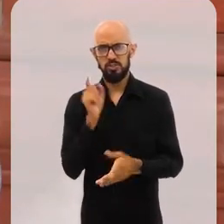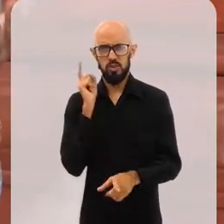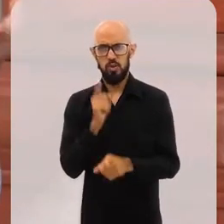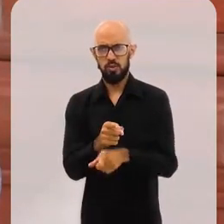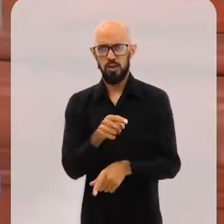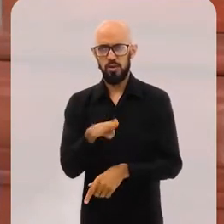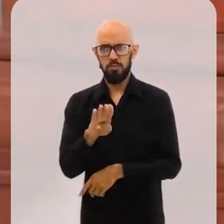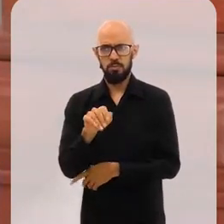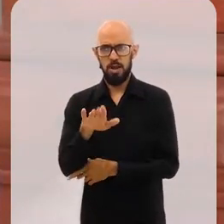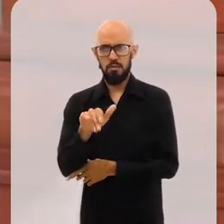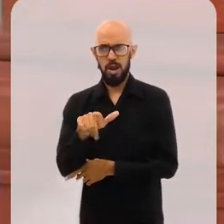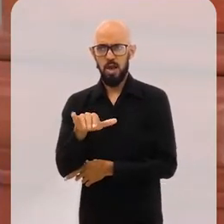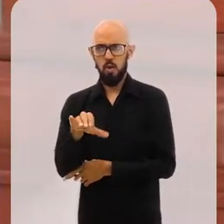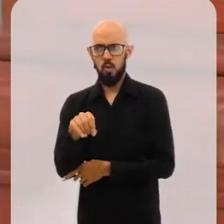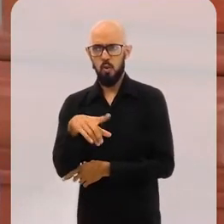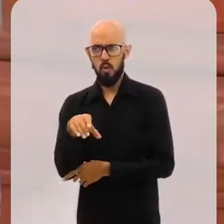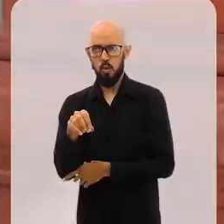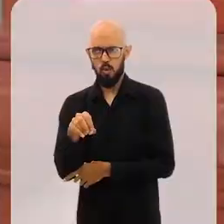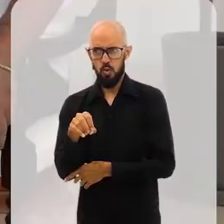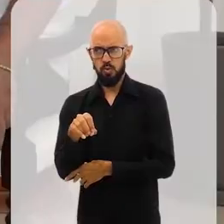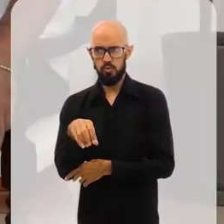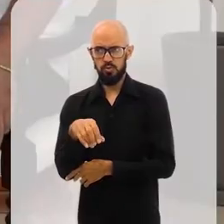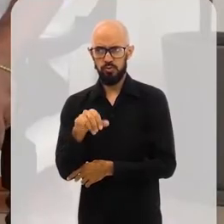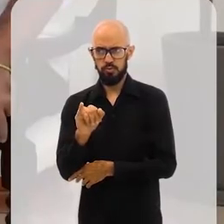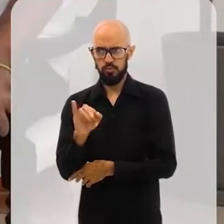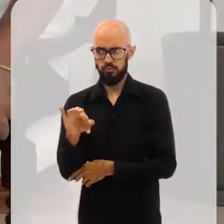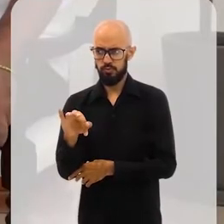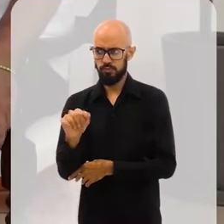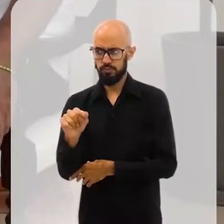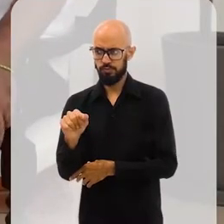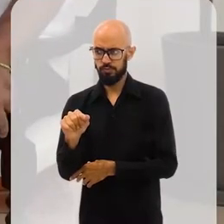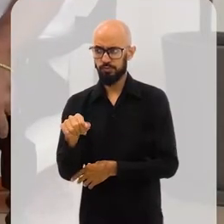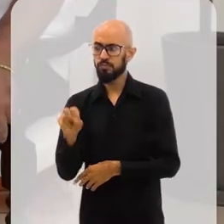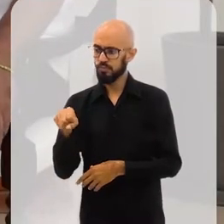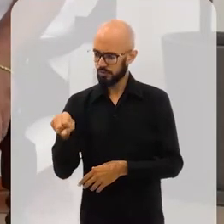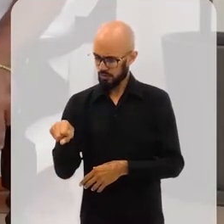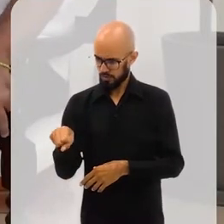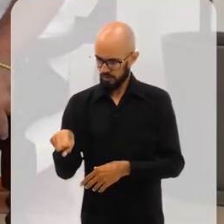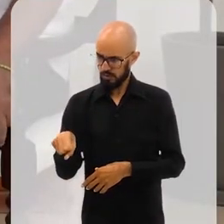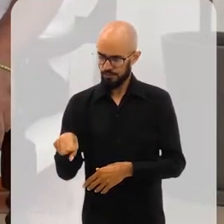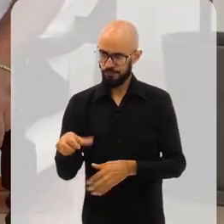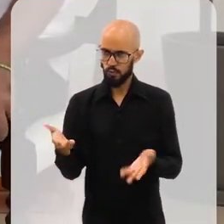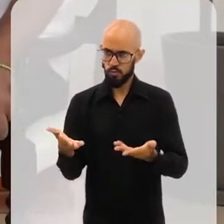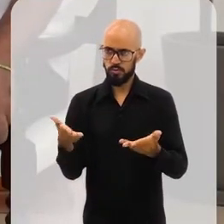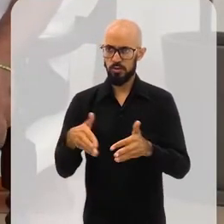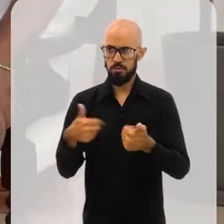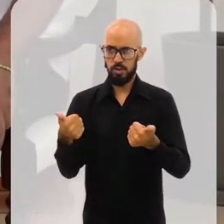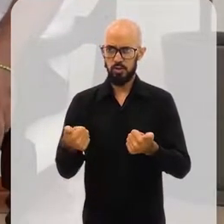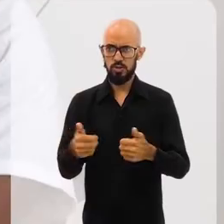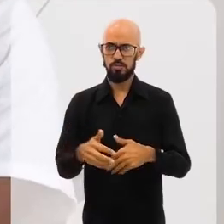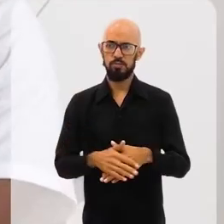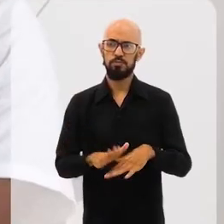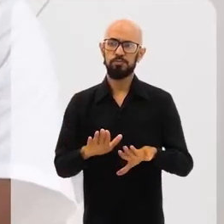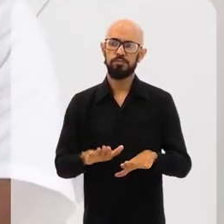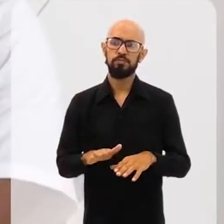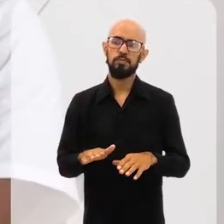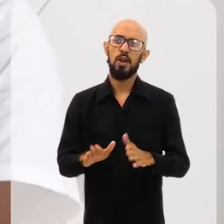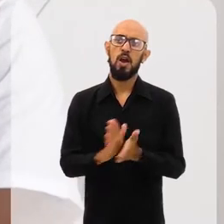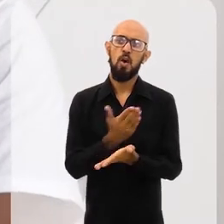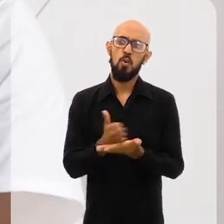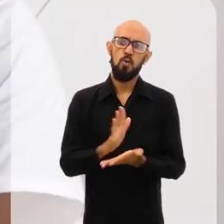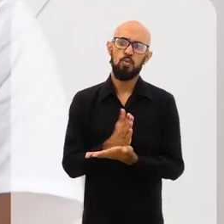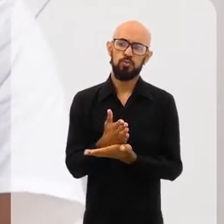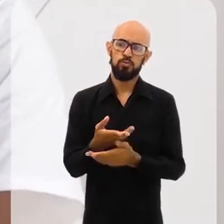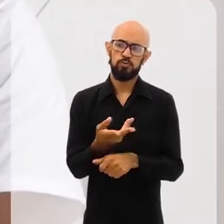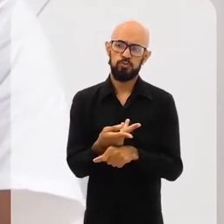encontrar um babalaô de Fá, é tão difícil, um sacerdote de Fá. É. Hoje a coisa está melhorando, vamos dizer assim, né?